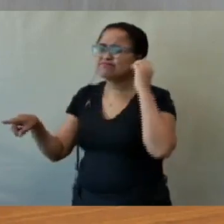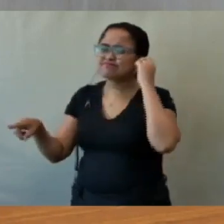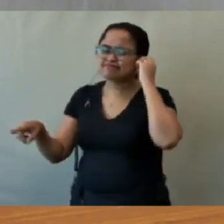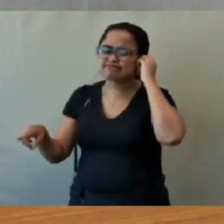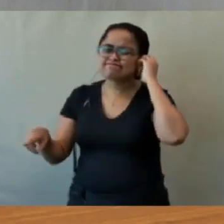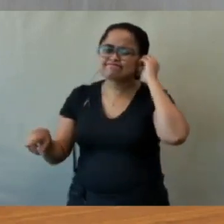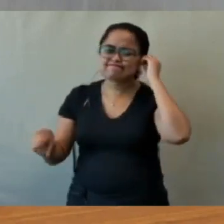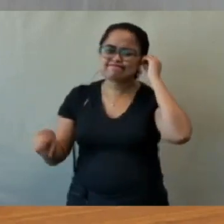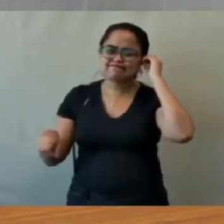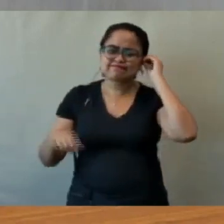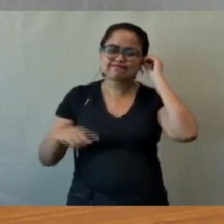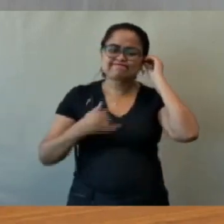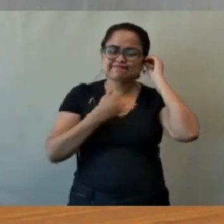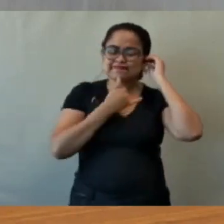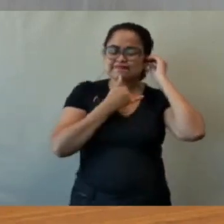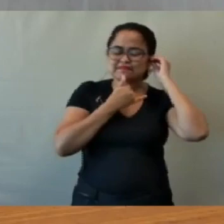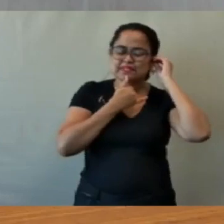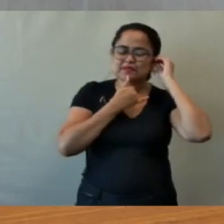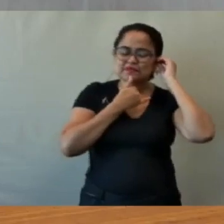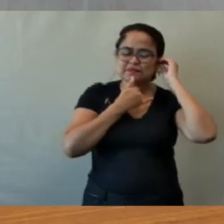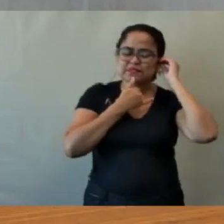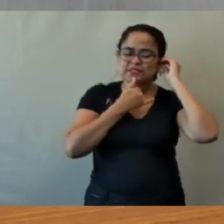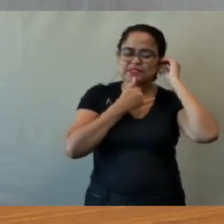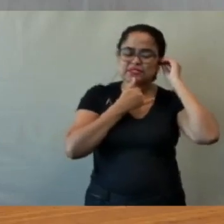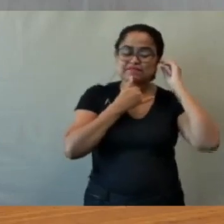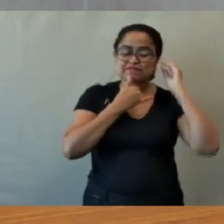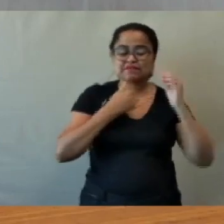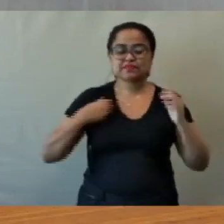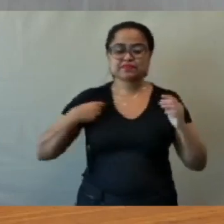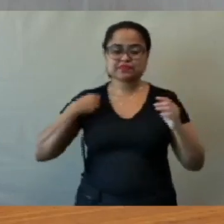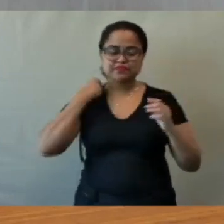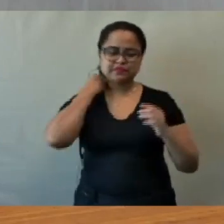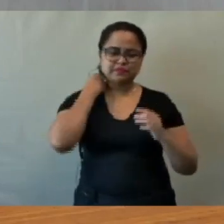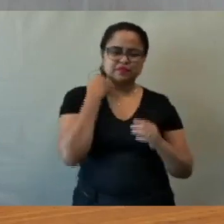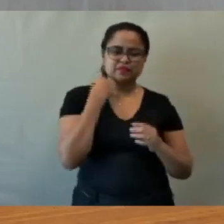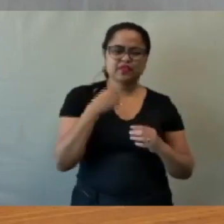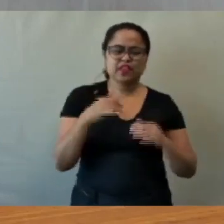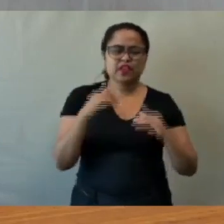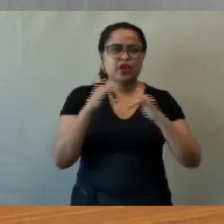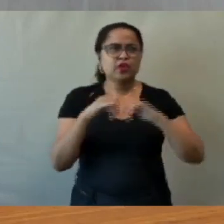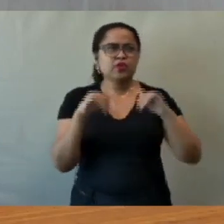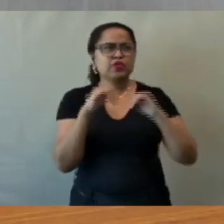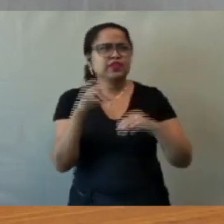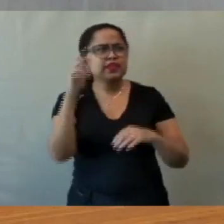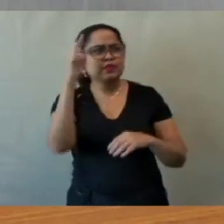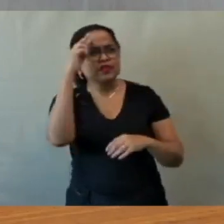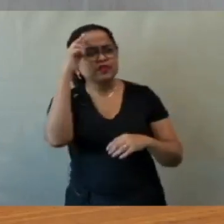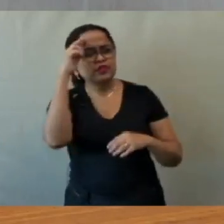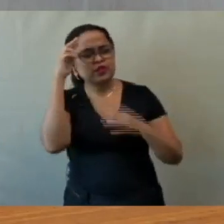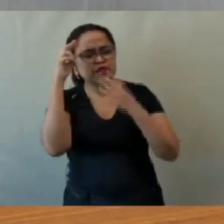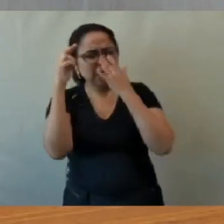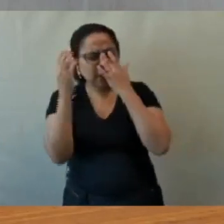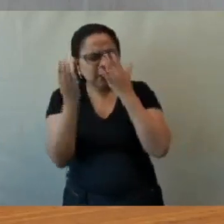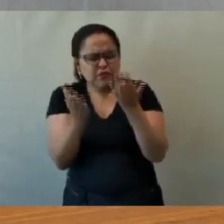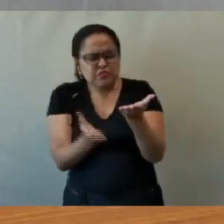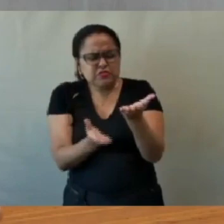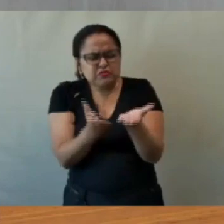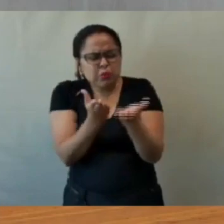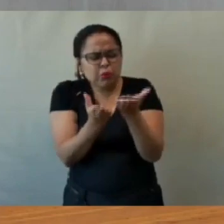isso é muito triste. É muito triste. E eu contei a minha história para vocês compararem o